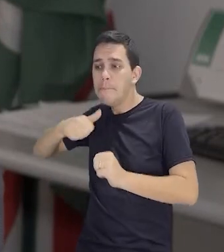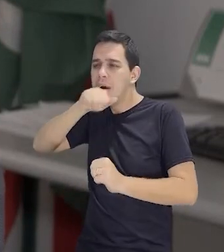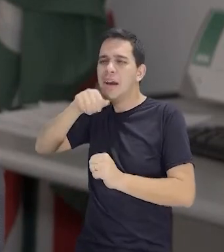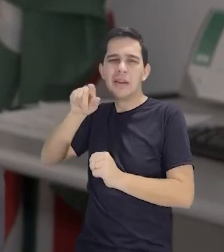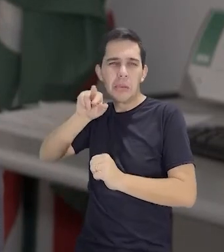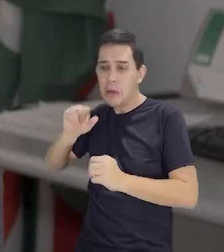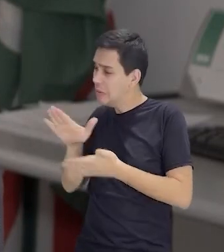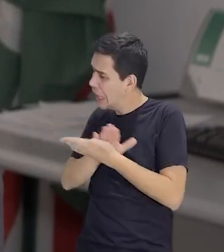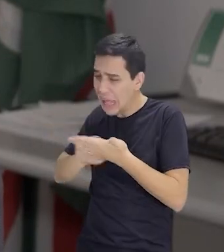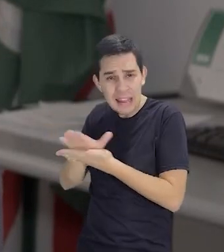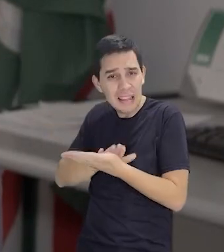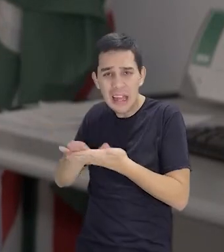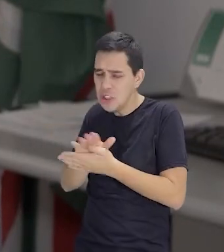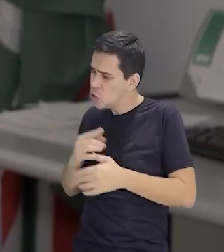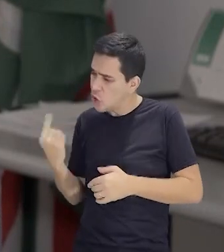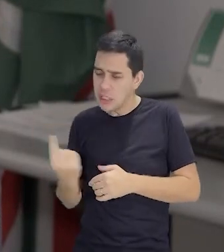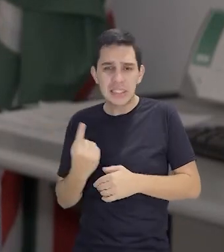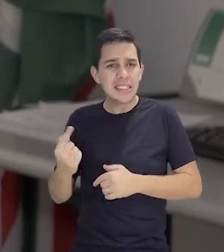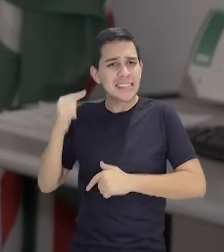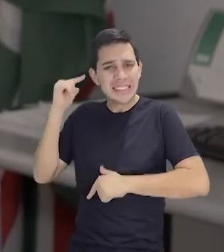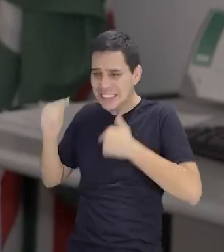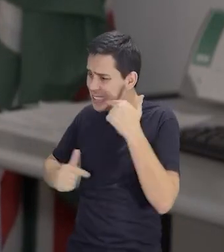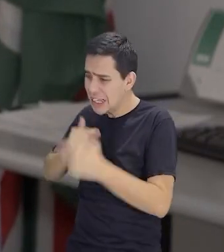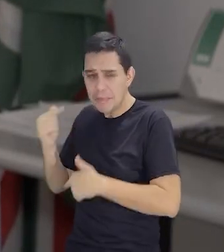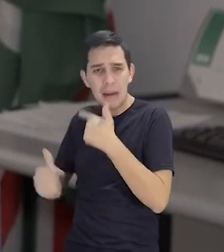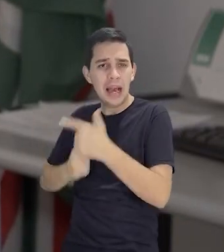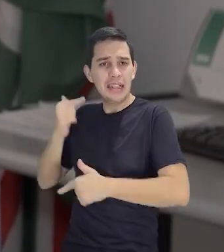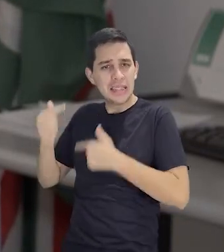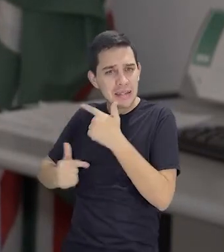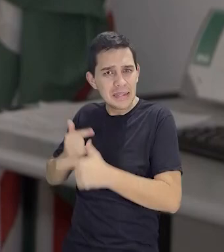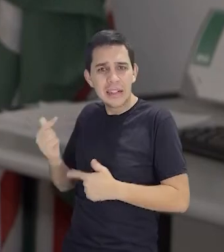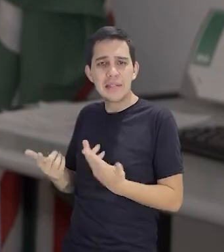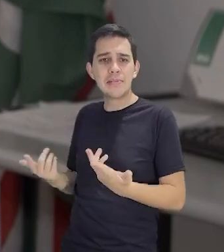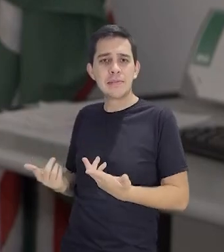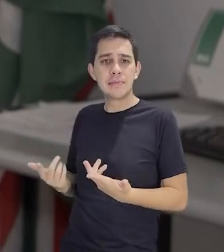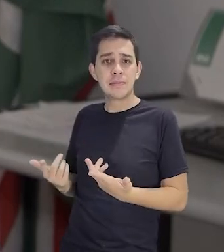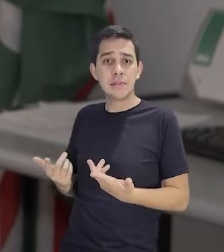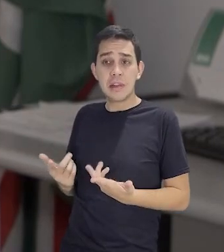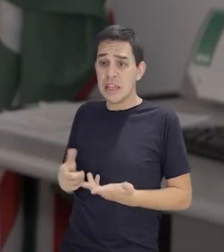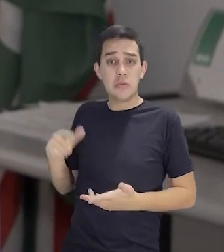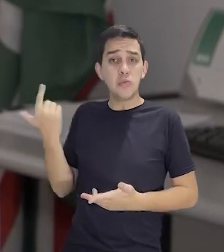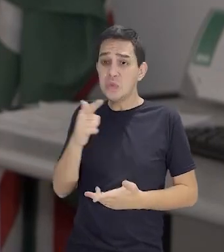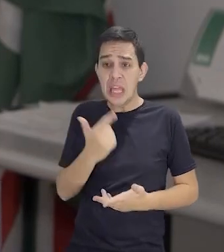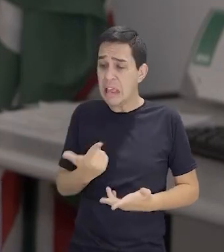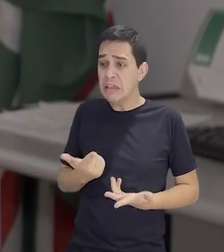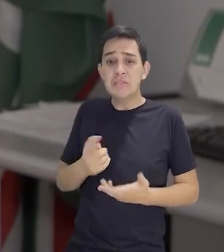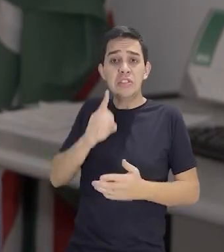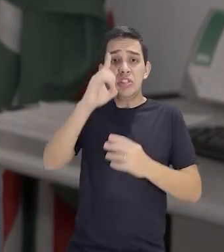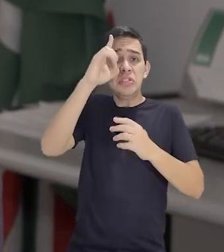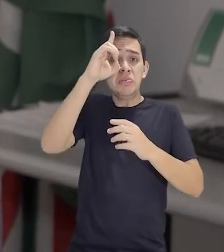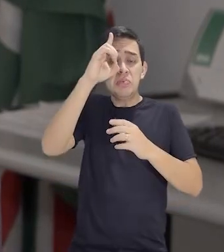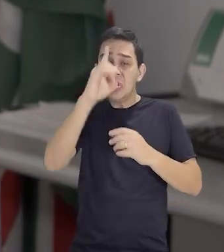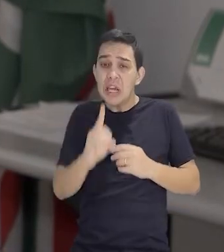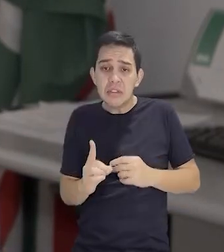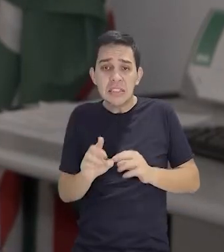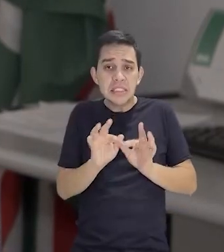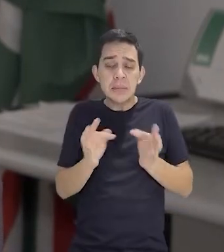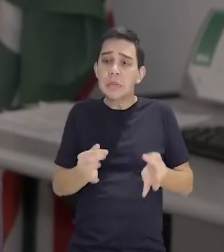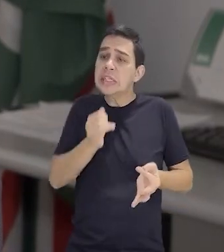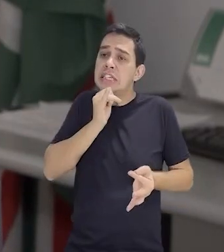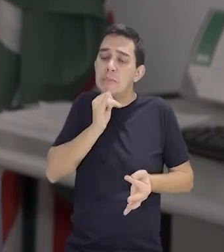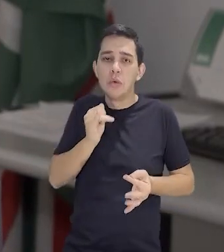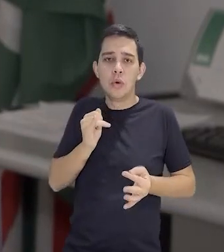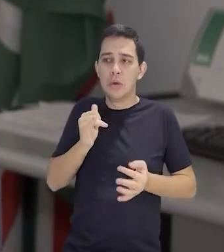ter acesso a direitos básicos, como educação, como saúde,